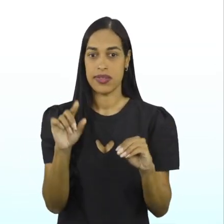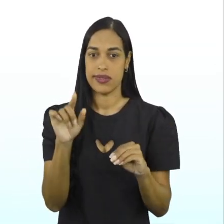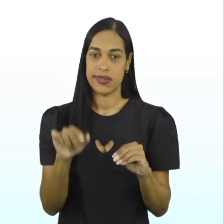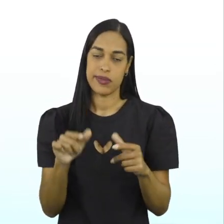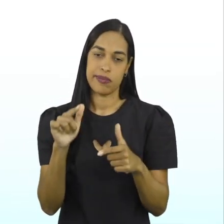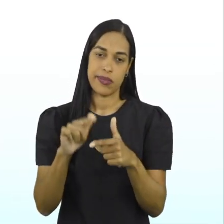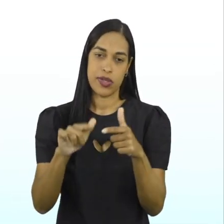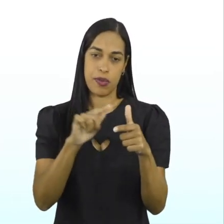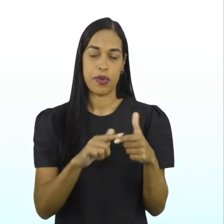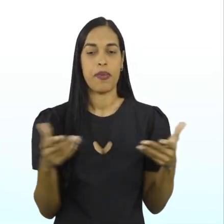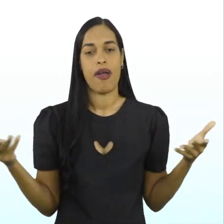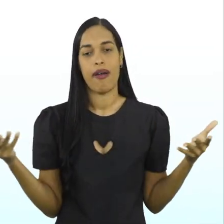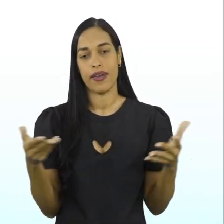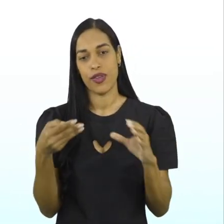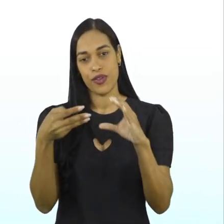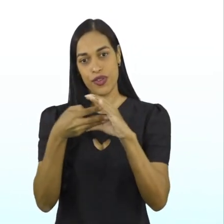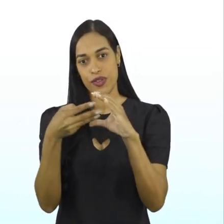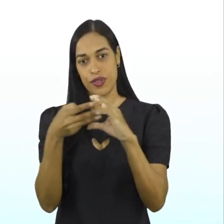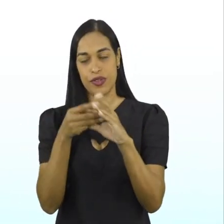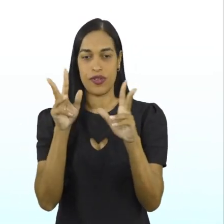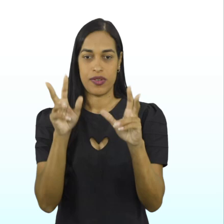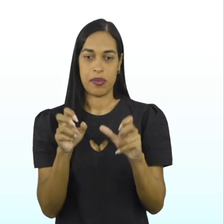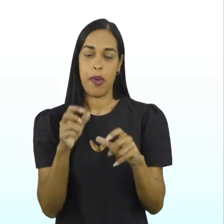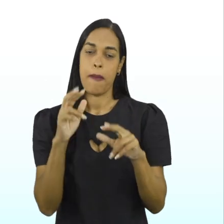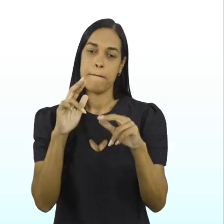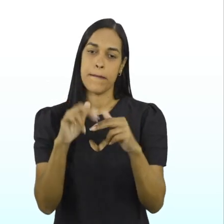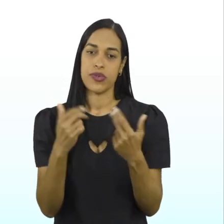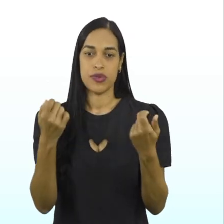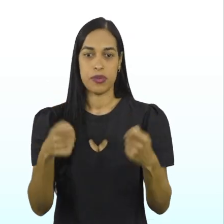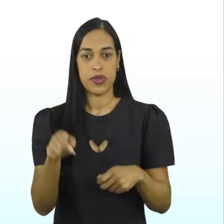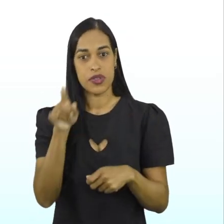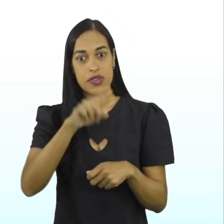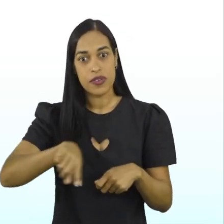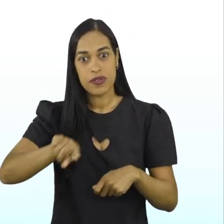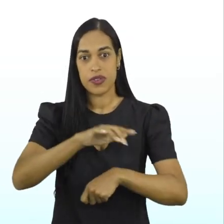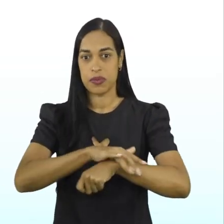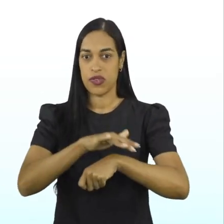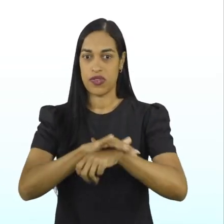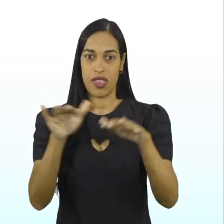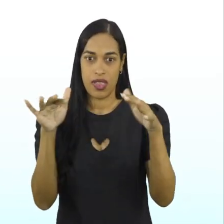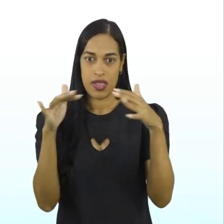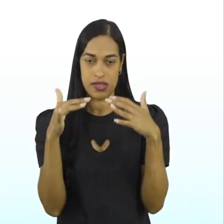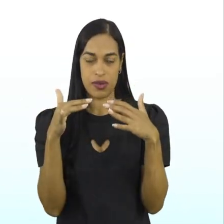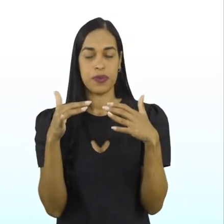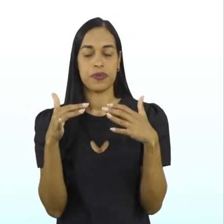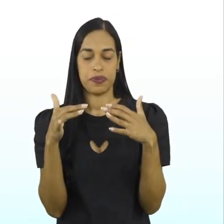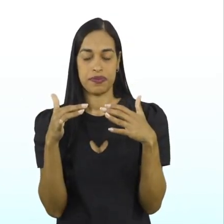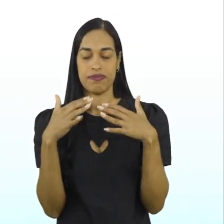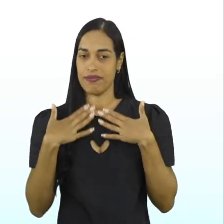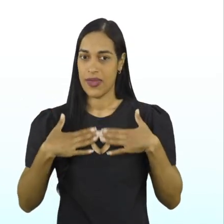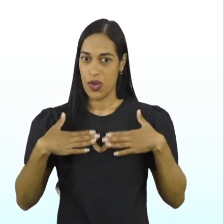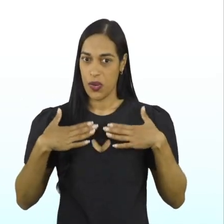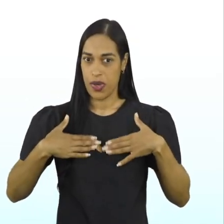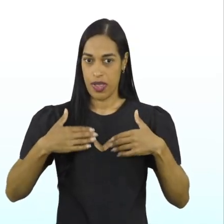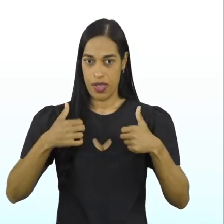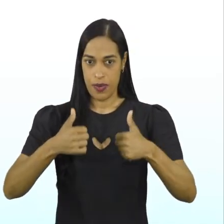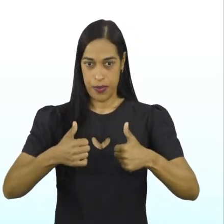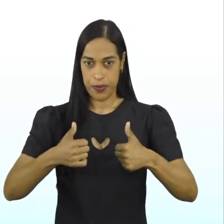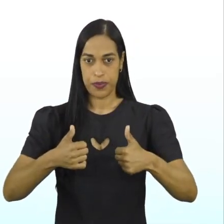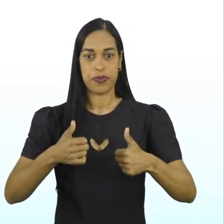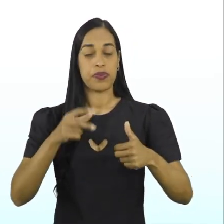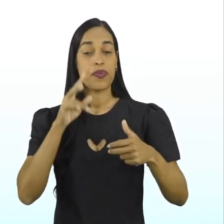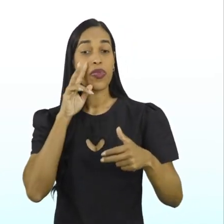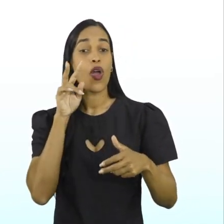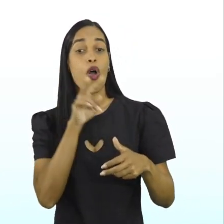situações problemas é a que eu vou falar hoje. Então, por isso que eu preciso que vocês prestem muita atenção em mim. Beleza? Tranquilo? Então, olhem